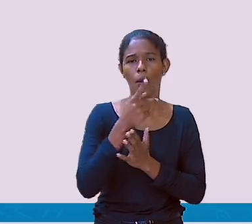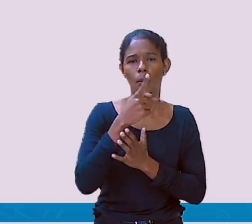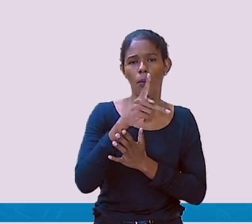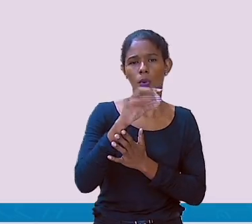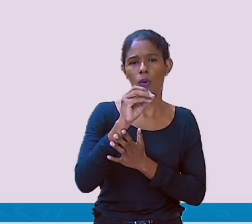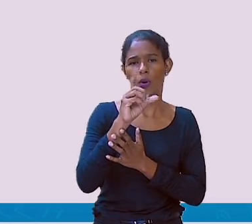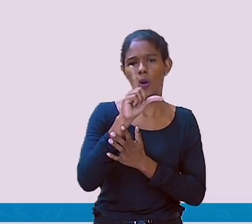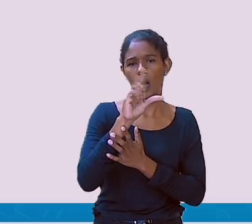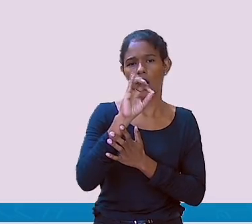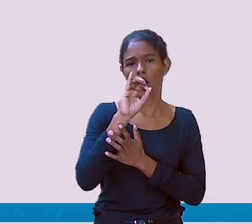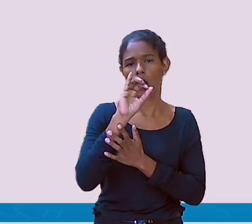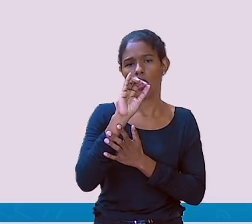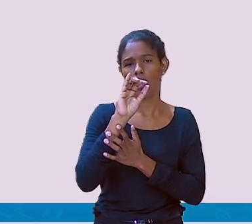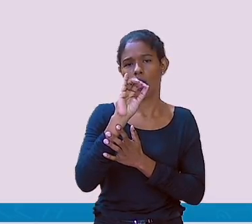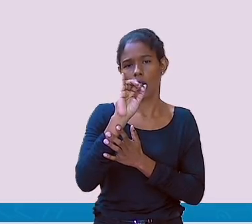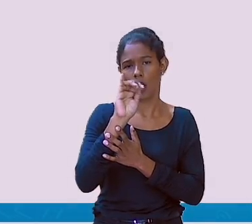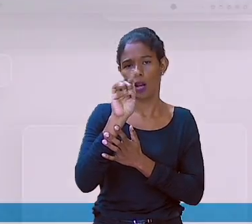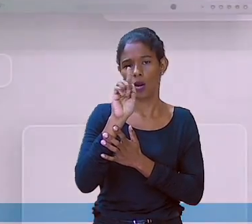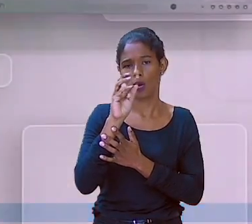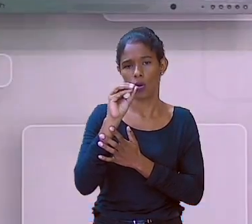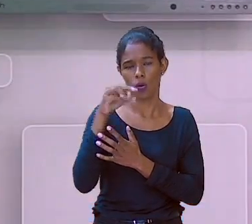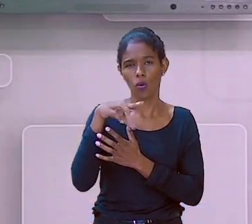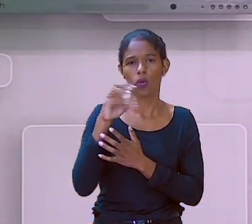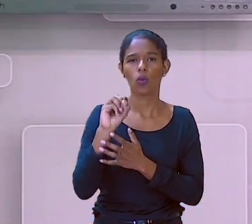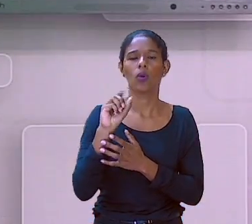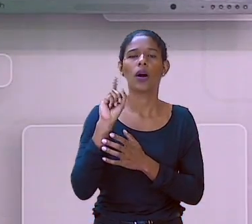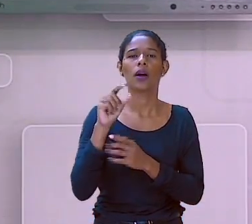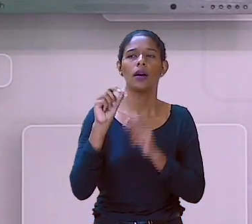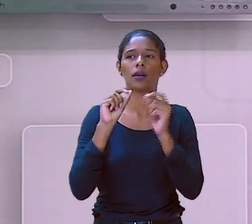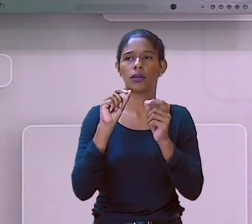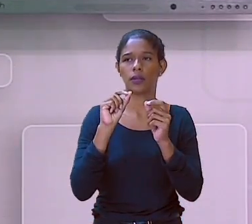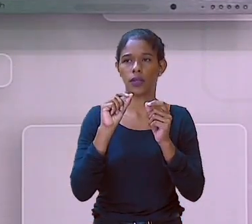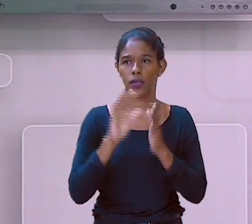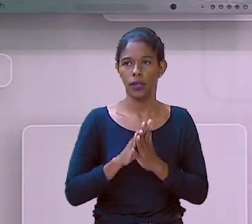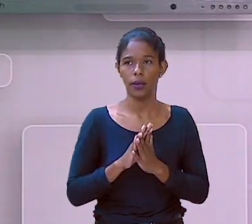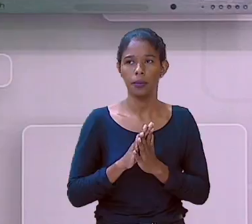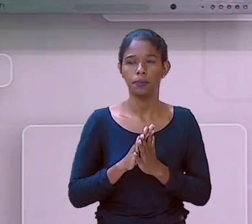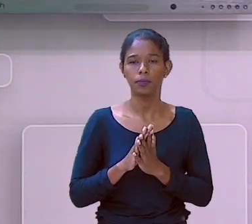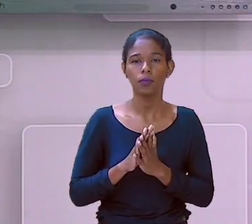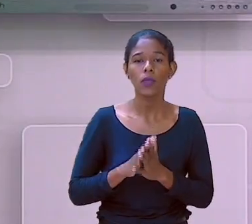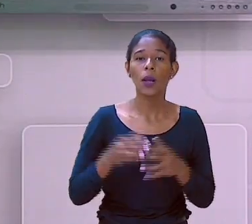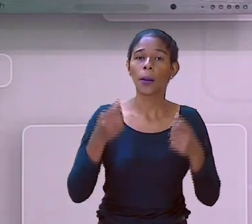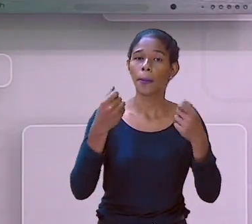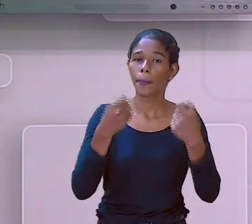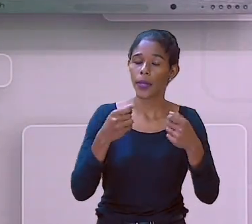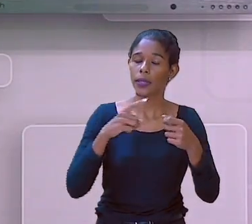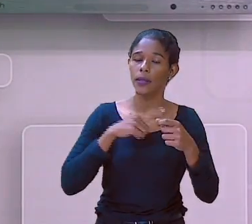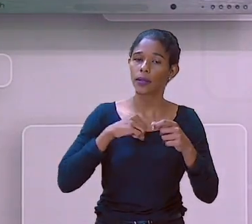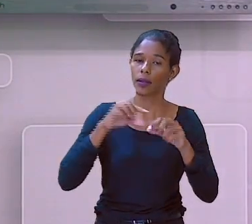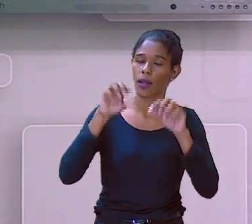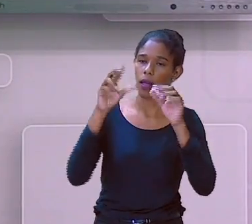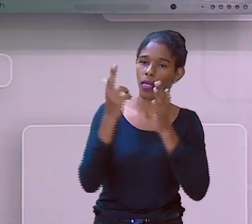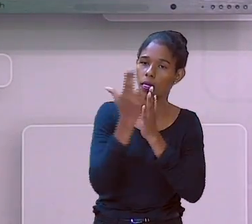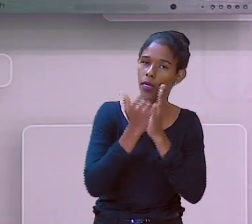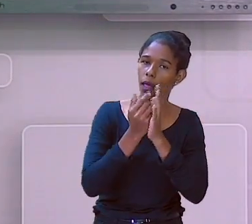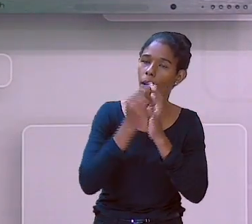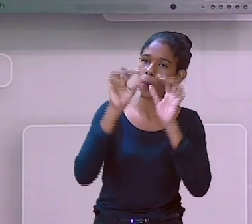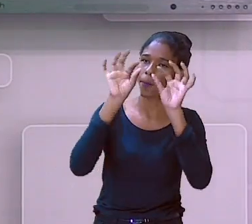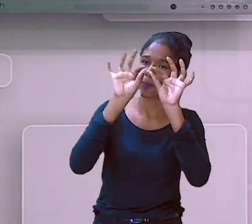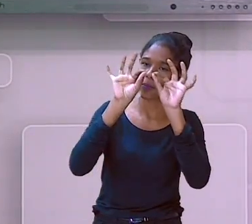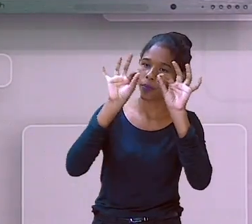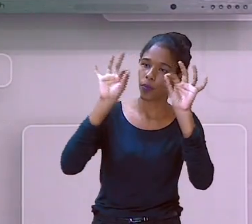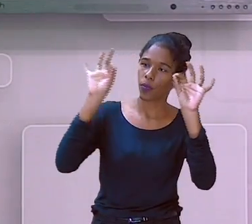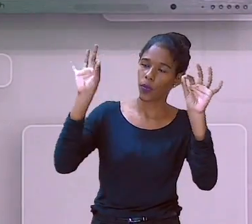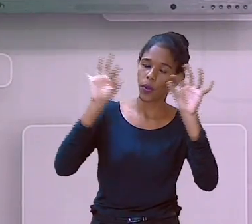congruentes. Então, preste bastante atenção. Eu tenho que ter lados proporcionais, não são lados com a mesma